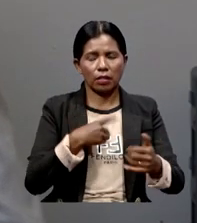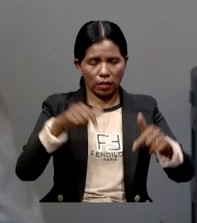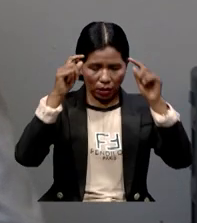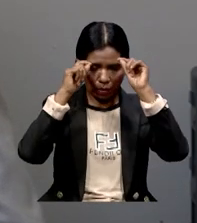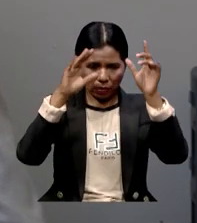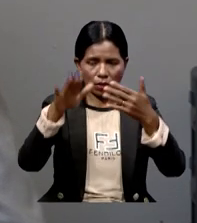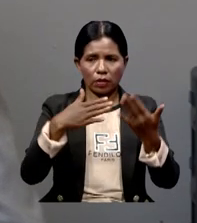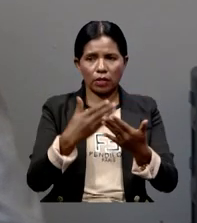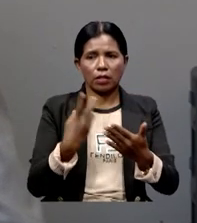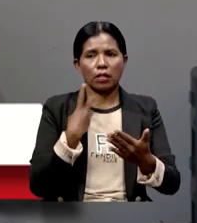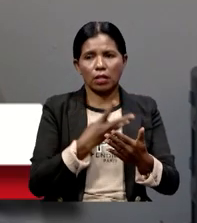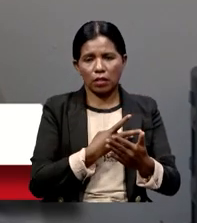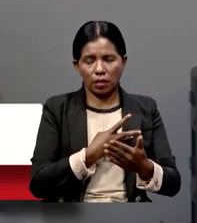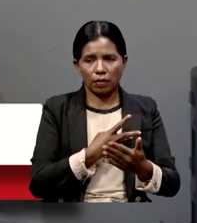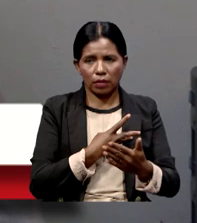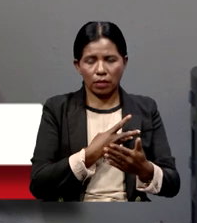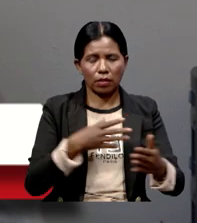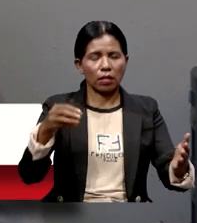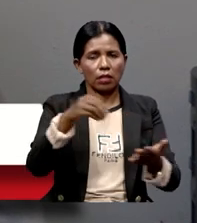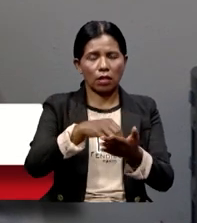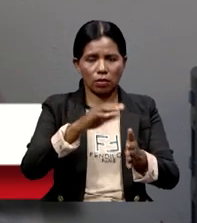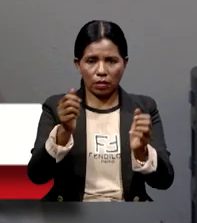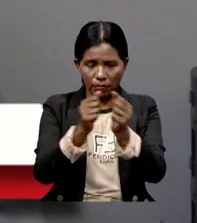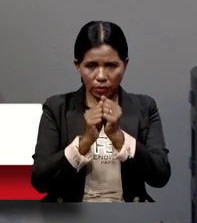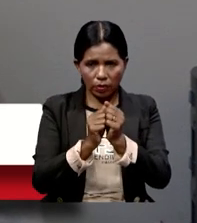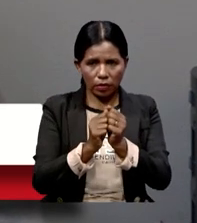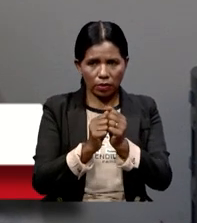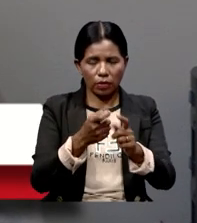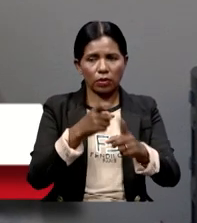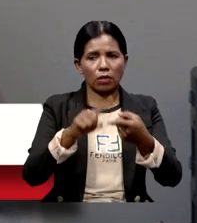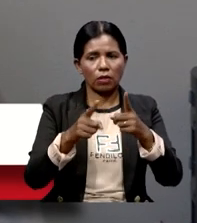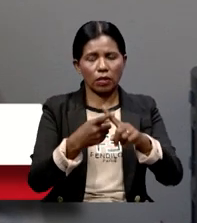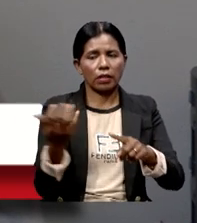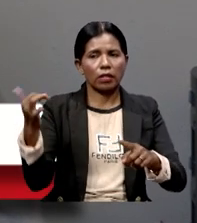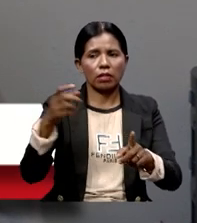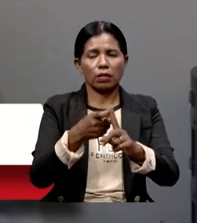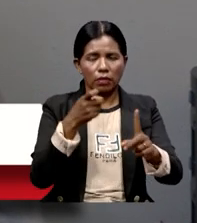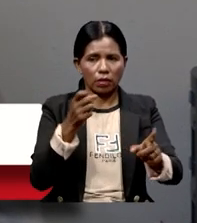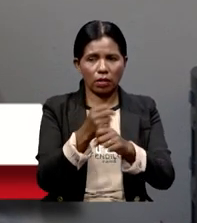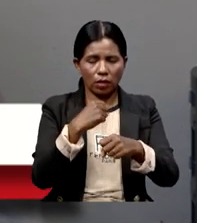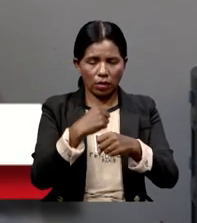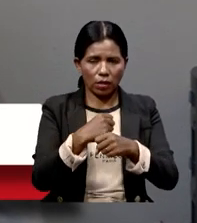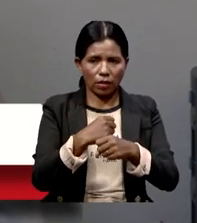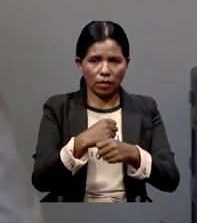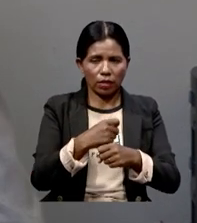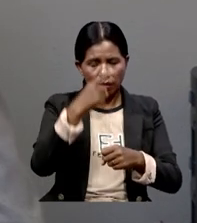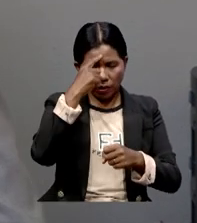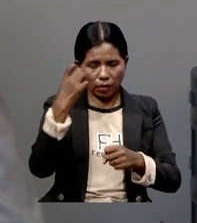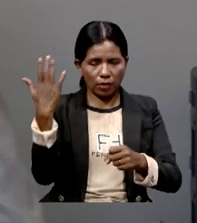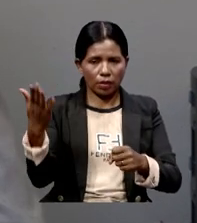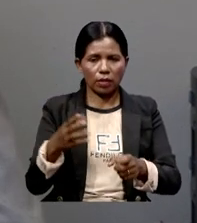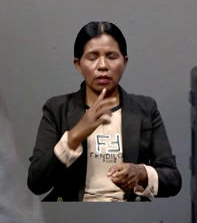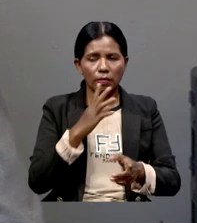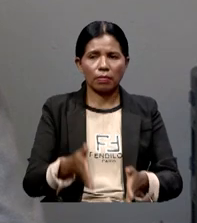toma ita cobre roto os colegas iria irrigação mas só halo expandi também a irrigação